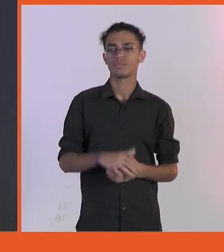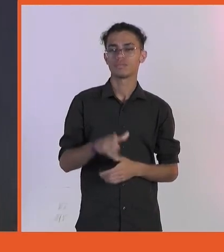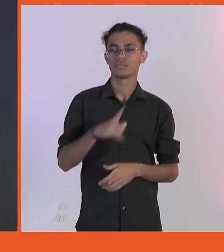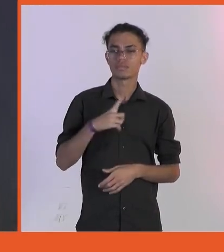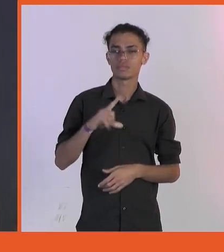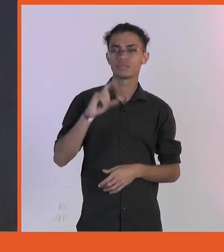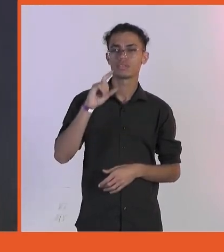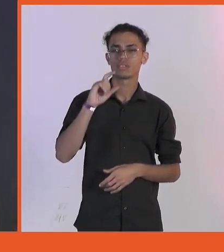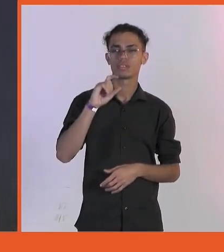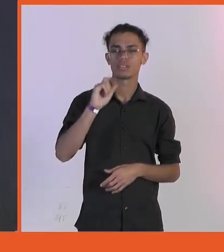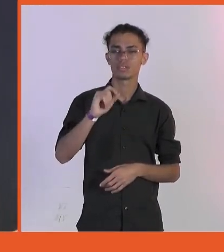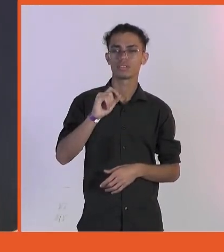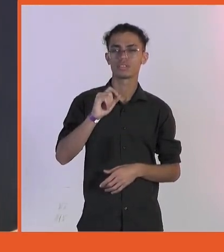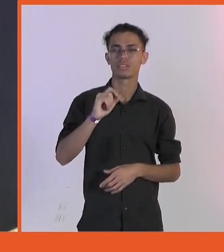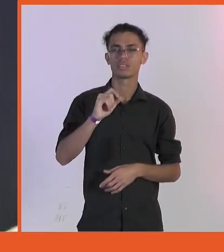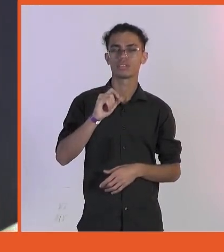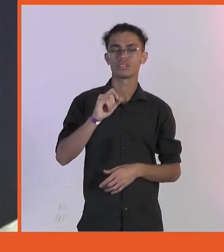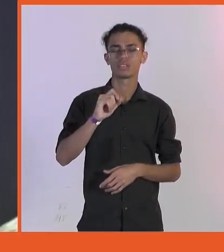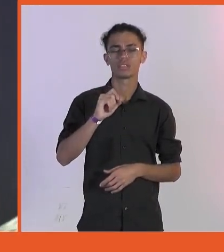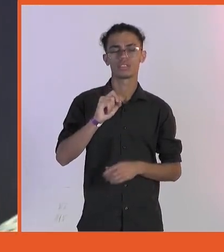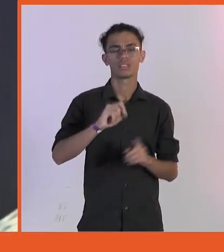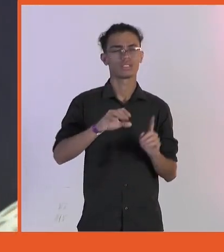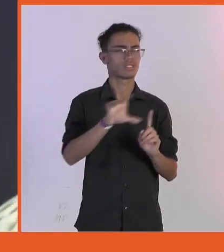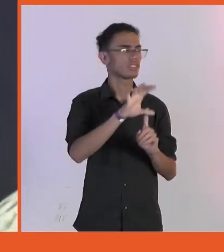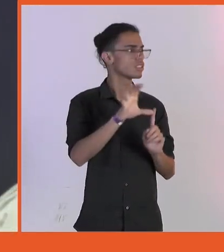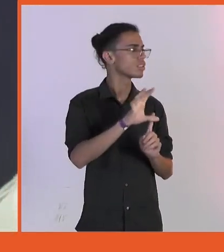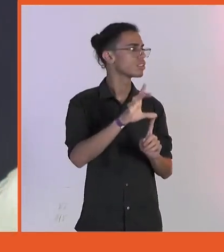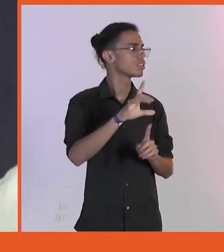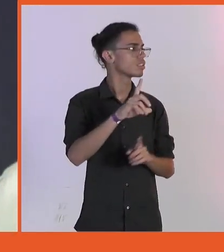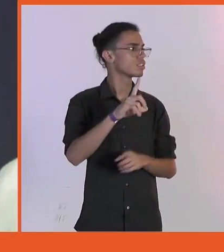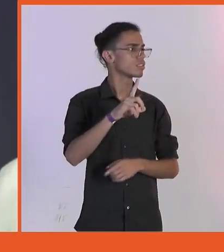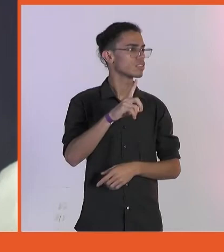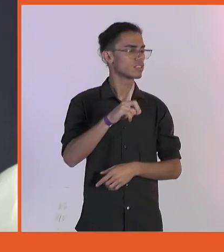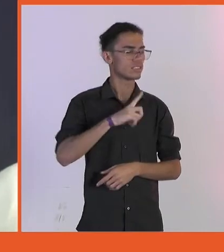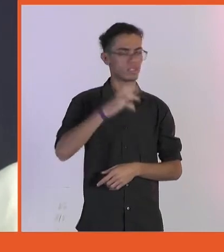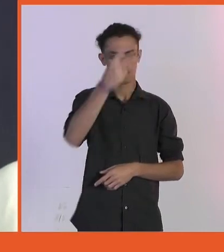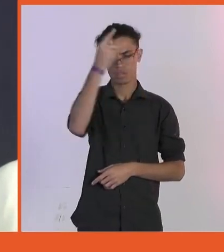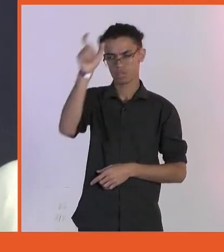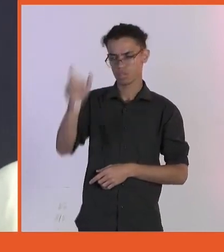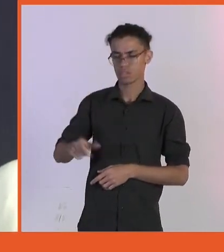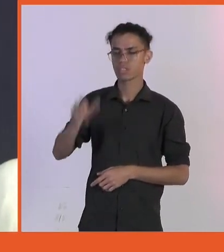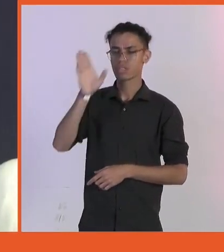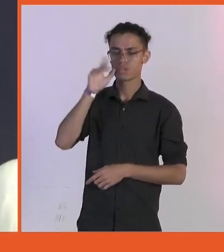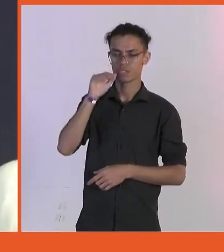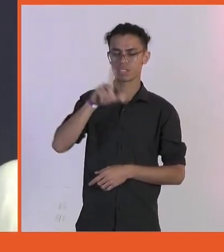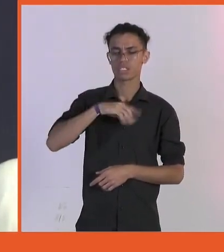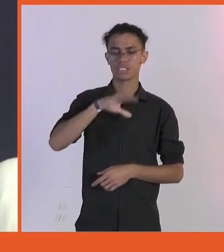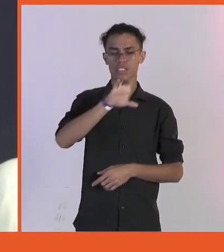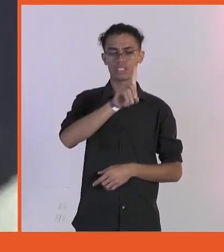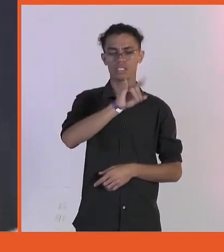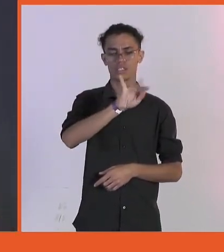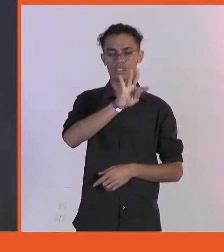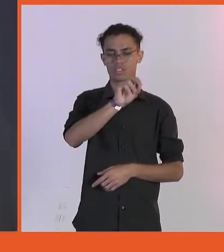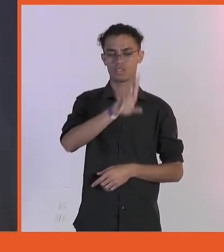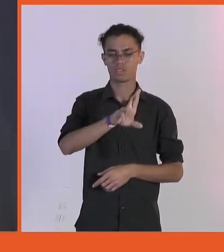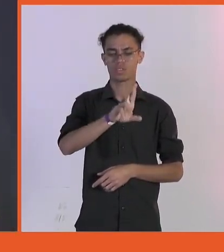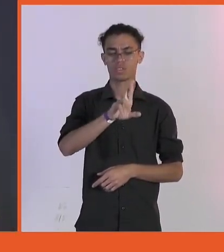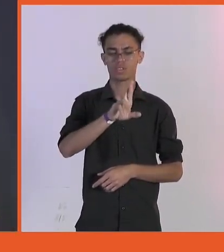a gente tem patrocinadores, a gente tem que emitir nota, a gente tem, sei lá, eu não tenho, mas tem pessoas que têm funcionários, editor, não sei o quê.